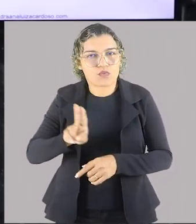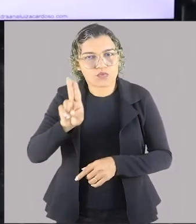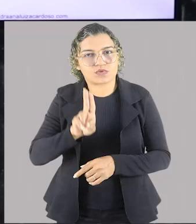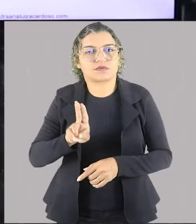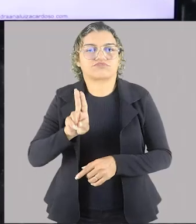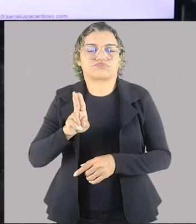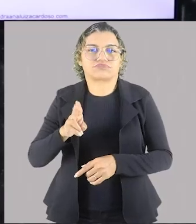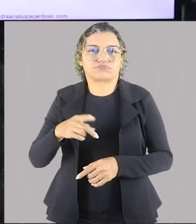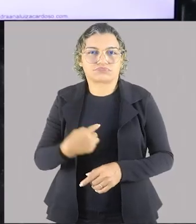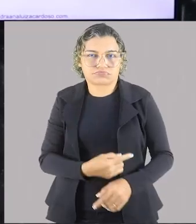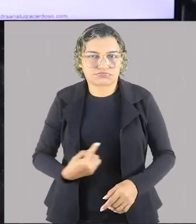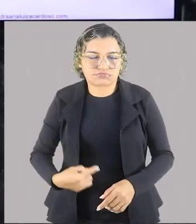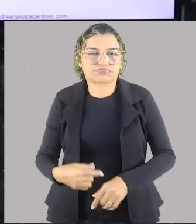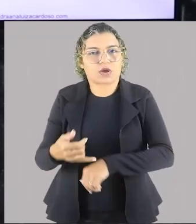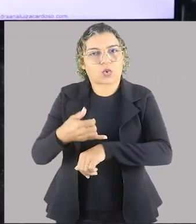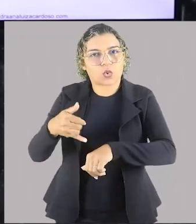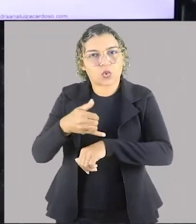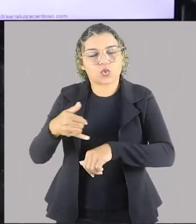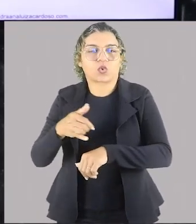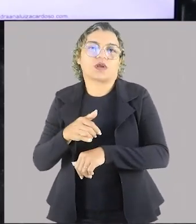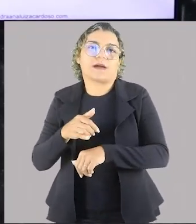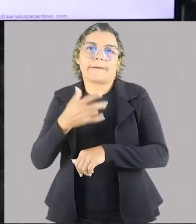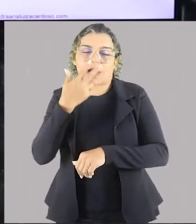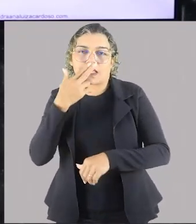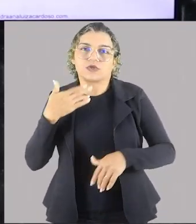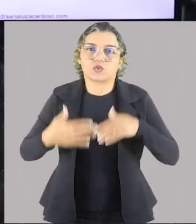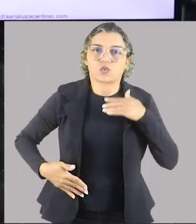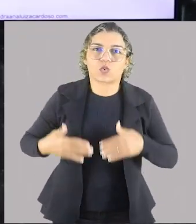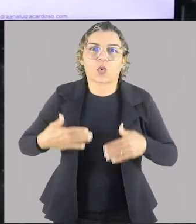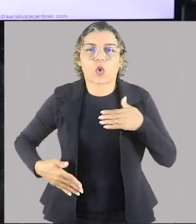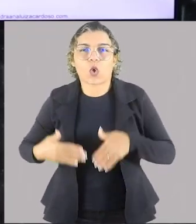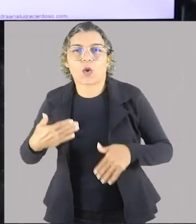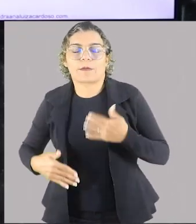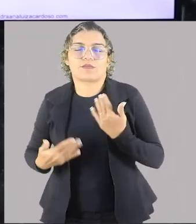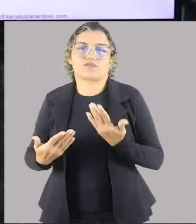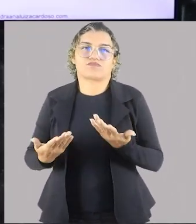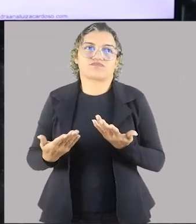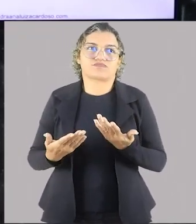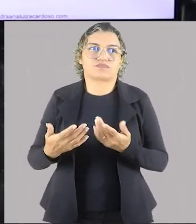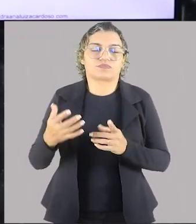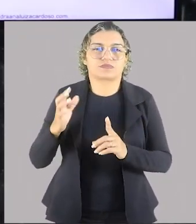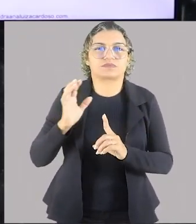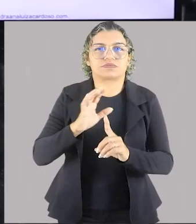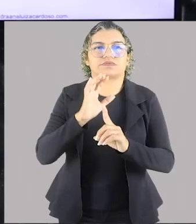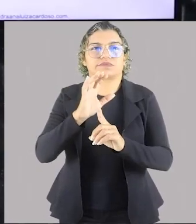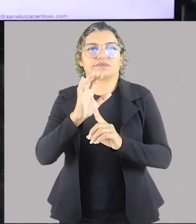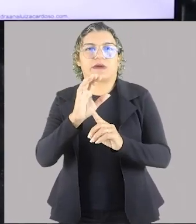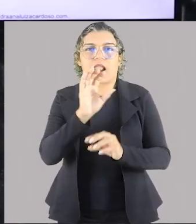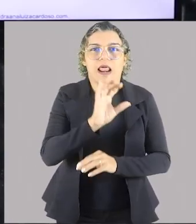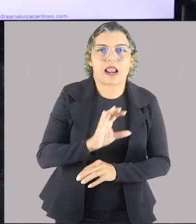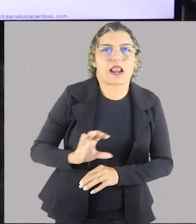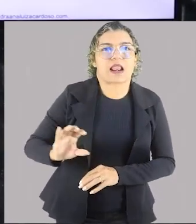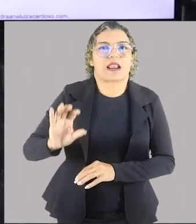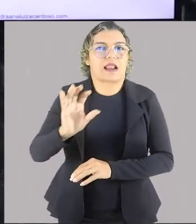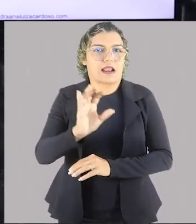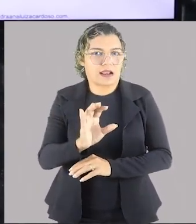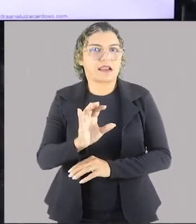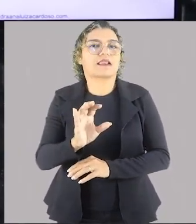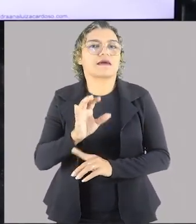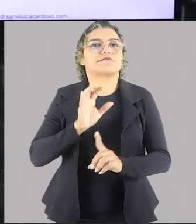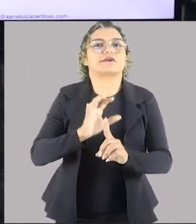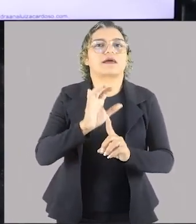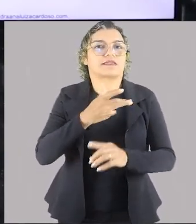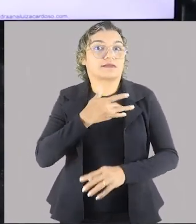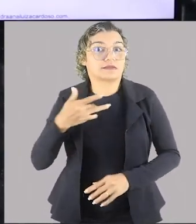do organismo. Então, é uma forma de eliminar esse tipo de gordura, tá? Gerando uma